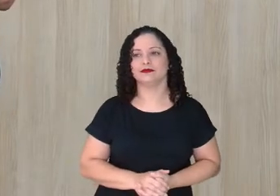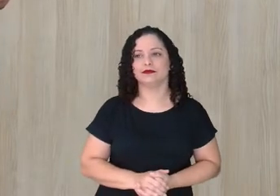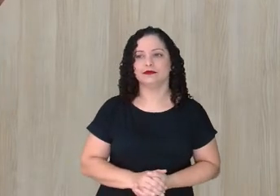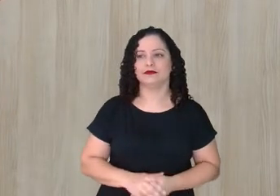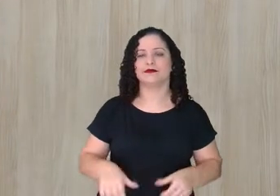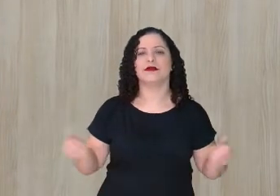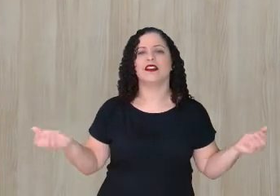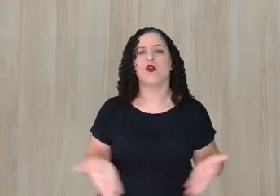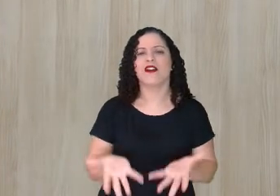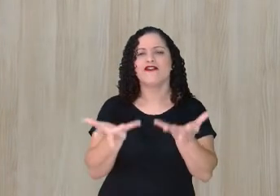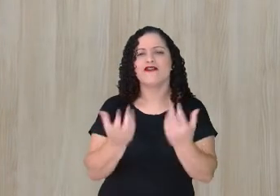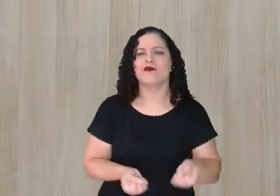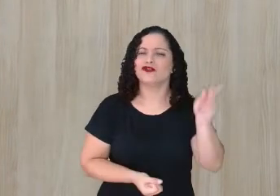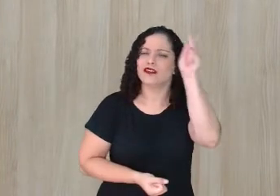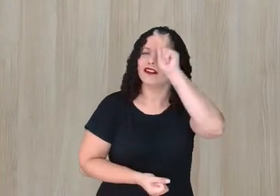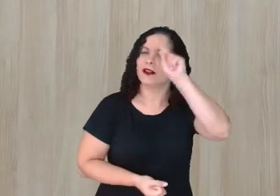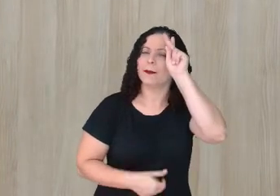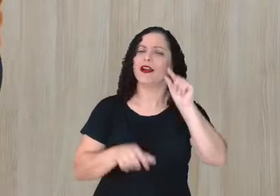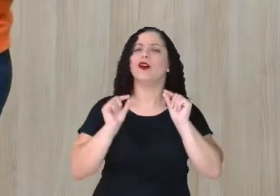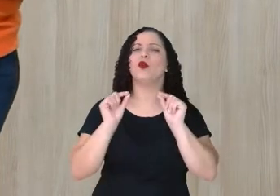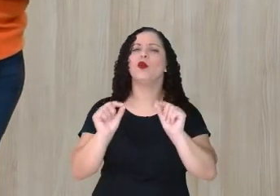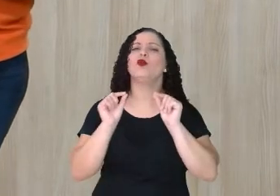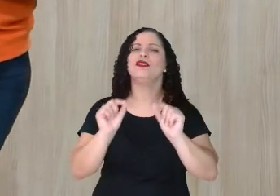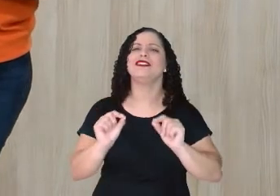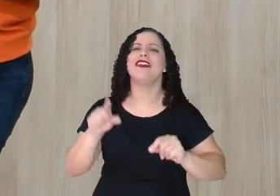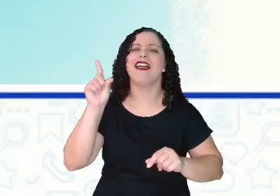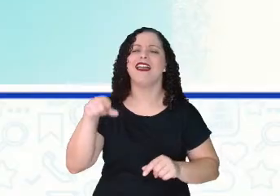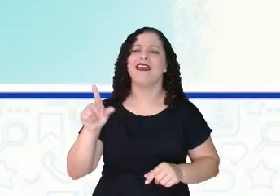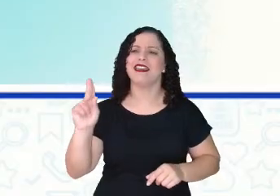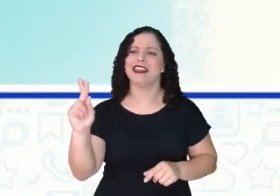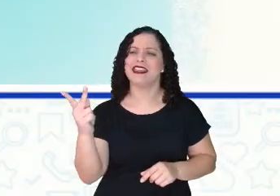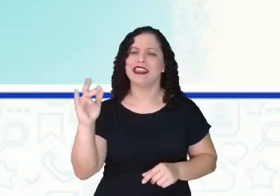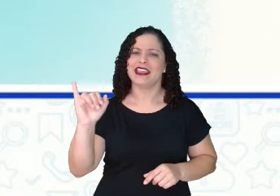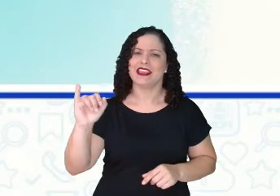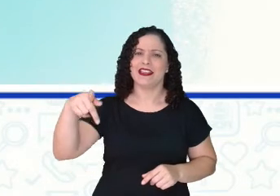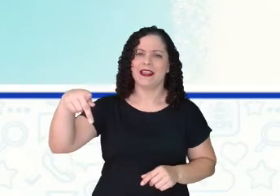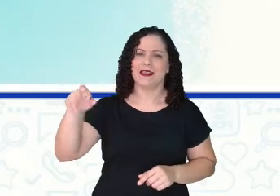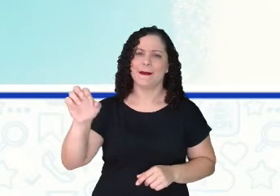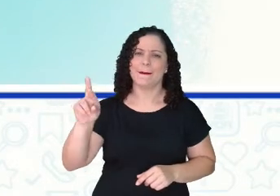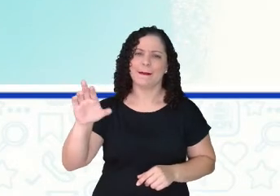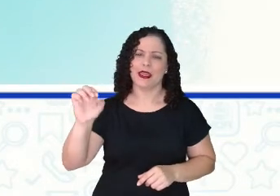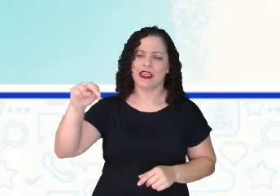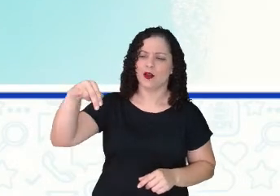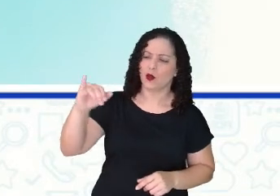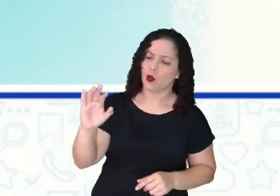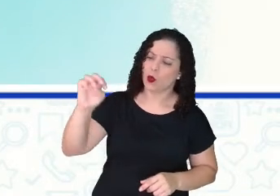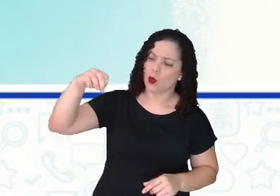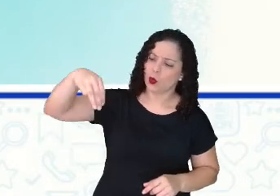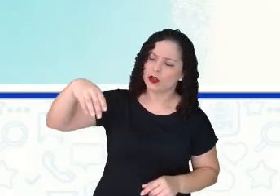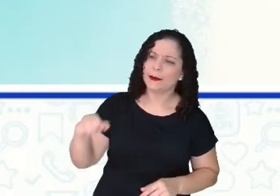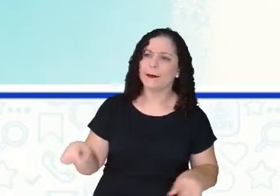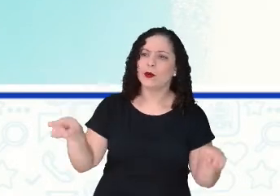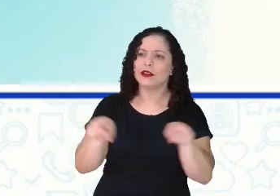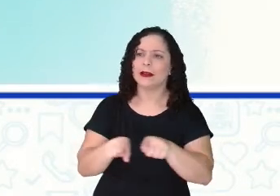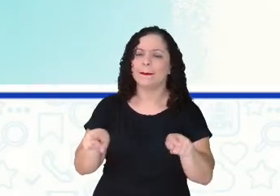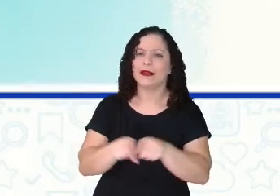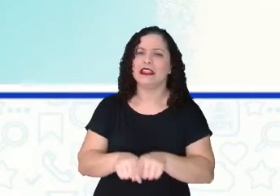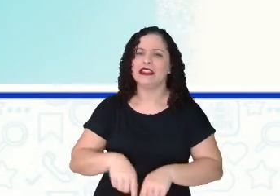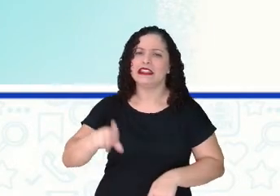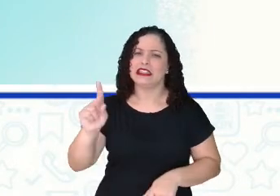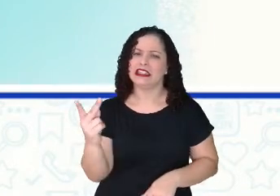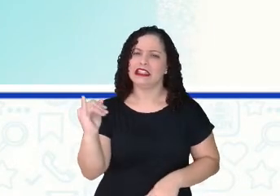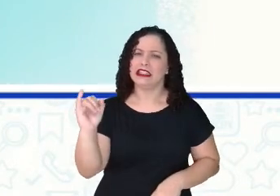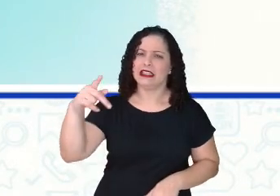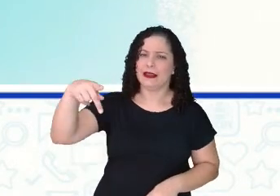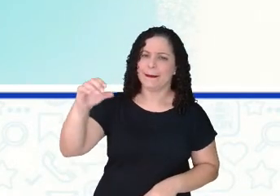Vamos lembrar o que é hiperônimo e hipônimo, que está também dentro deste conteúdo?